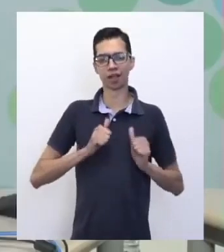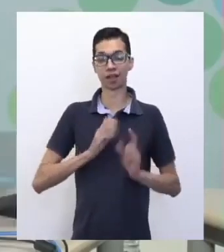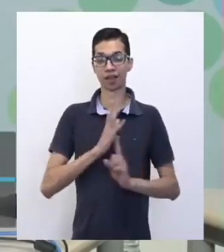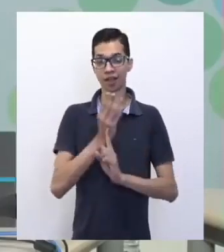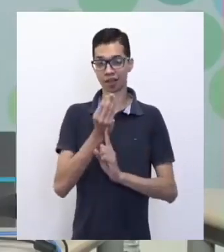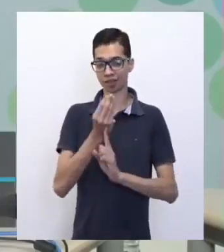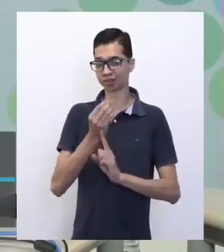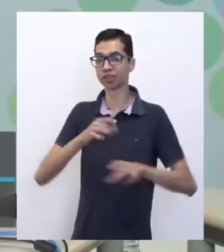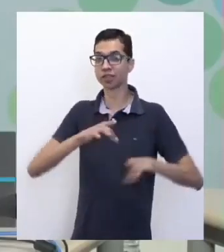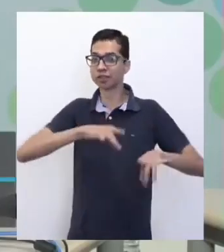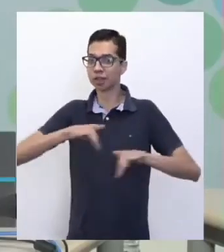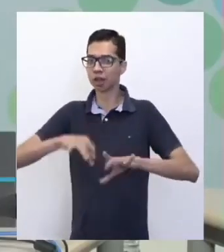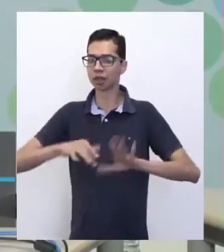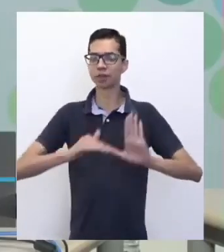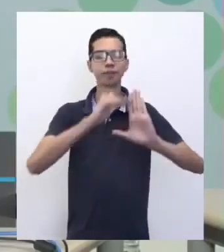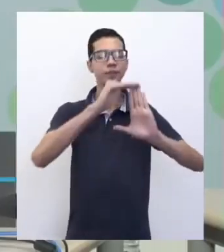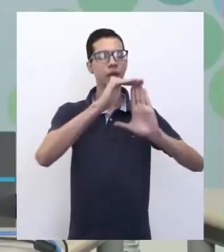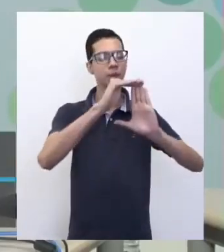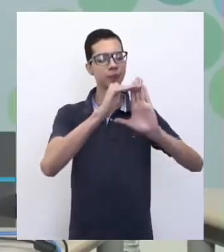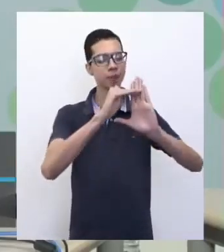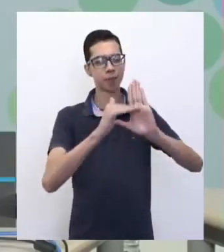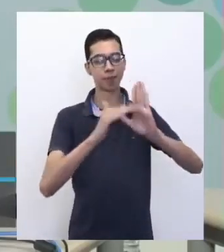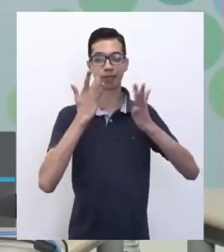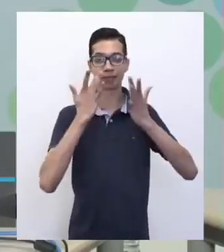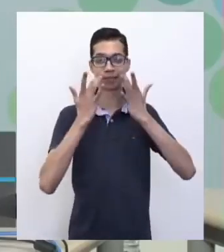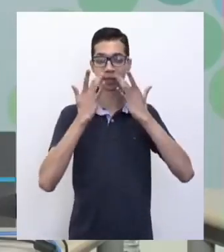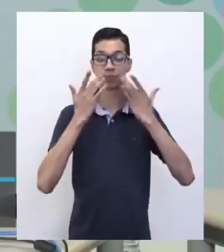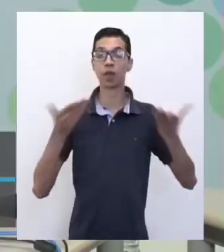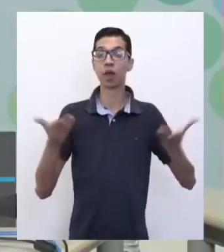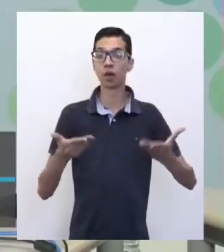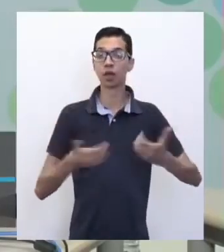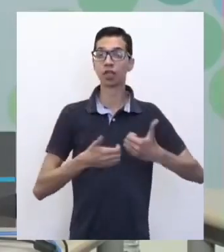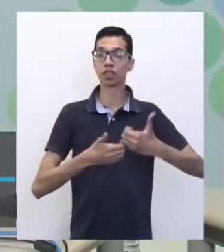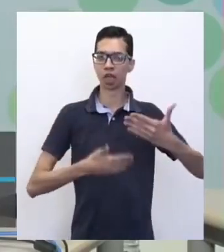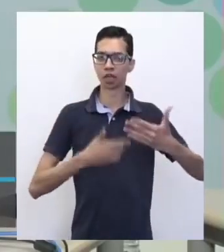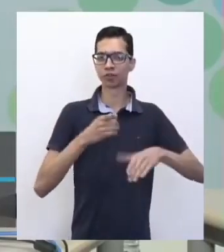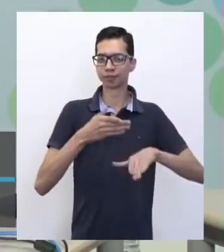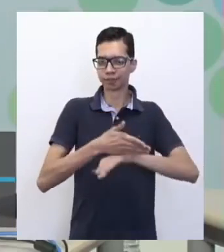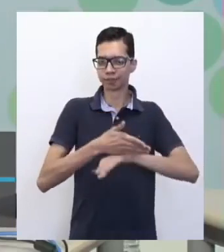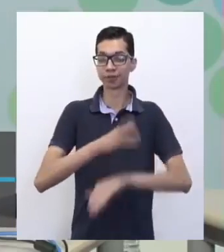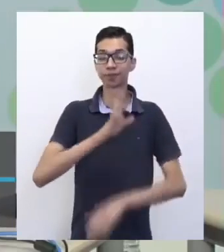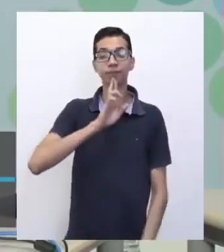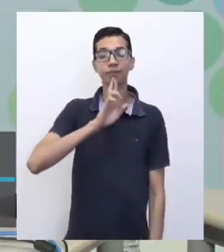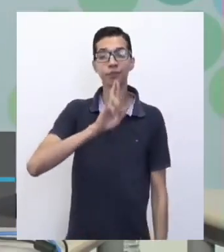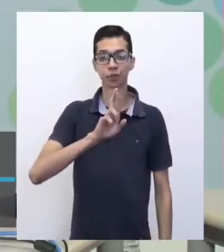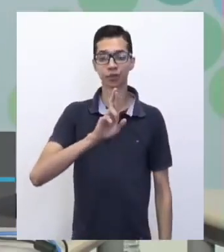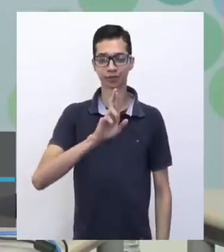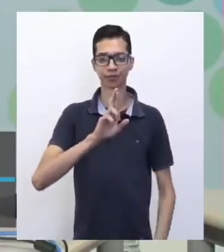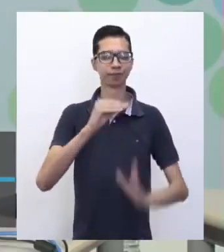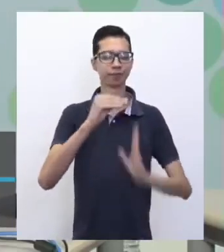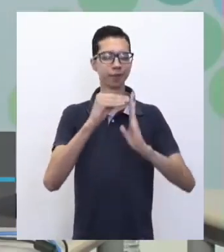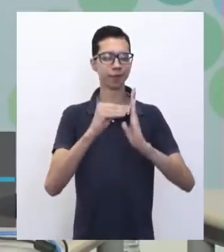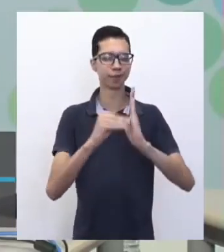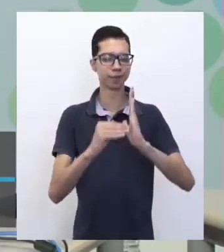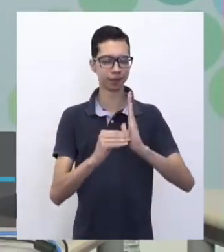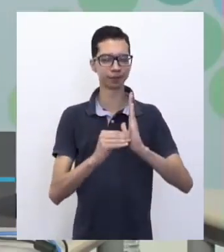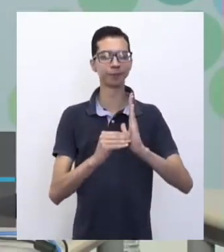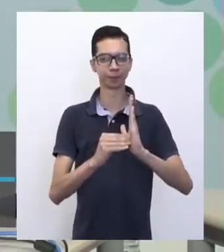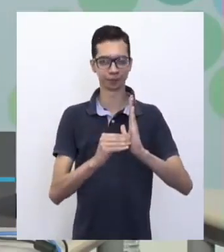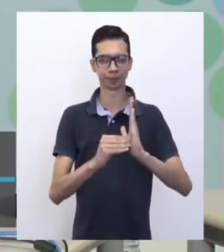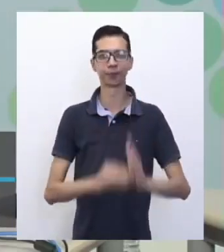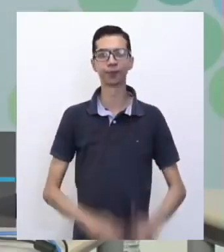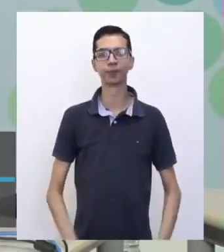turma, agora chegou aquela hora da nossa interação do chat, que é uma enquete. Então, vai aparecer para vocês